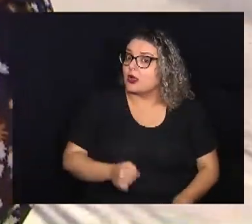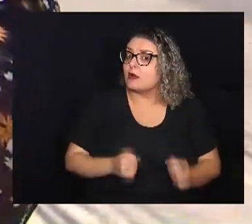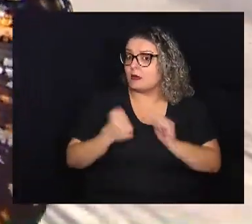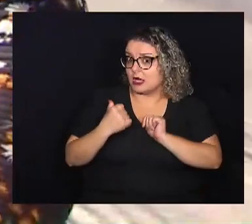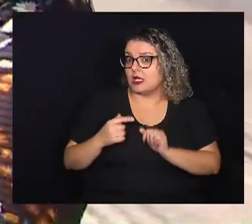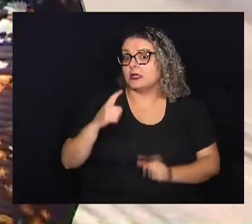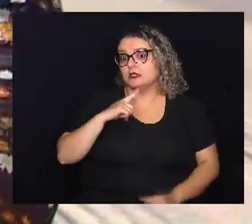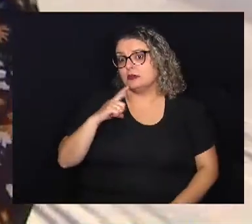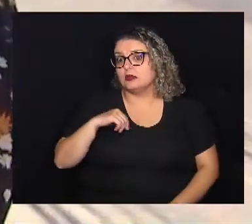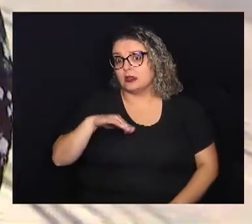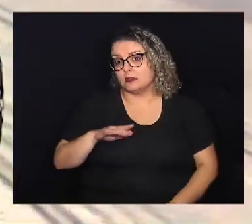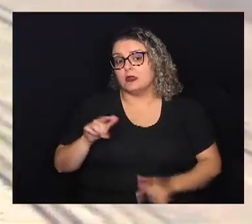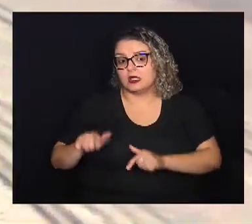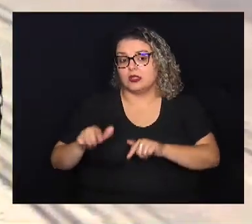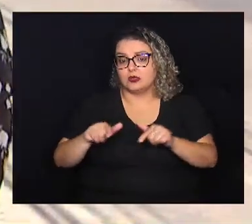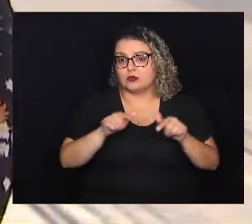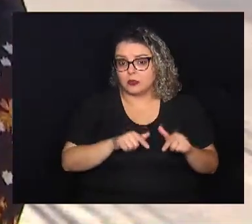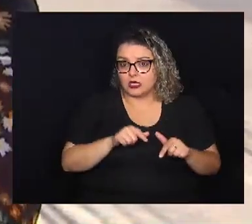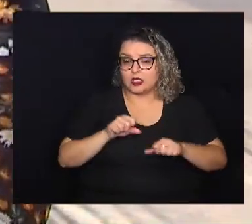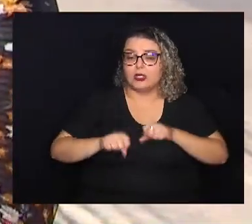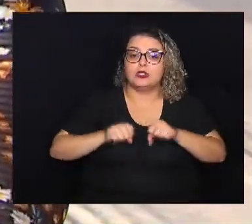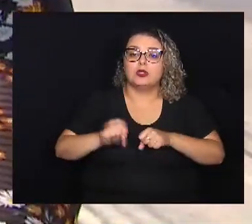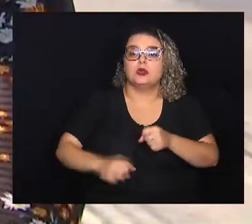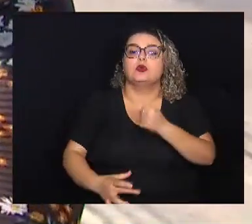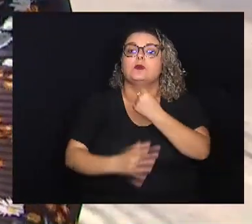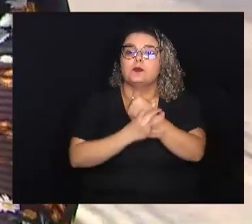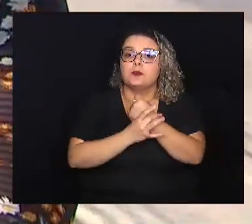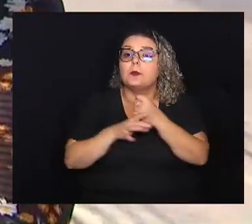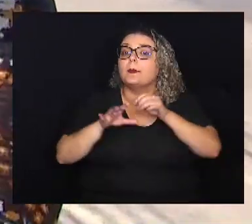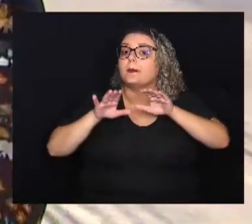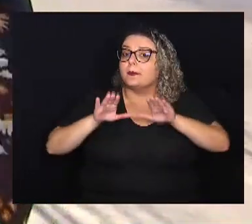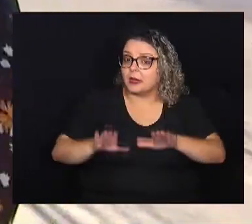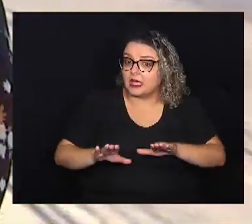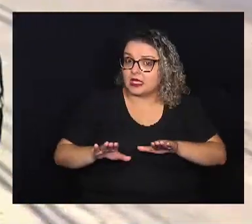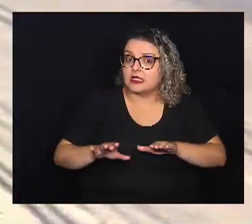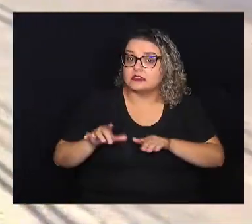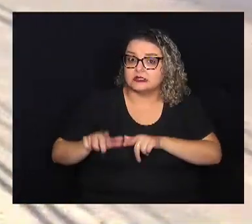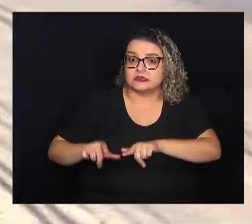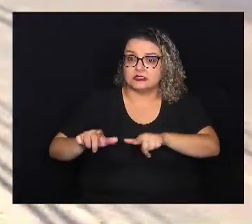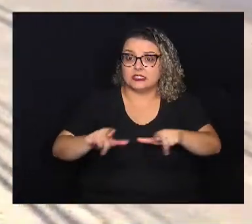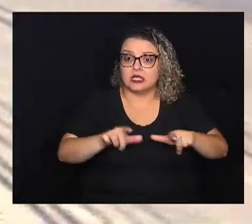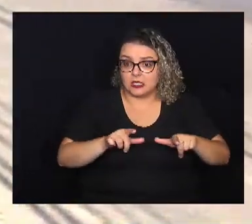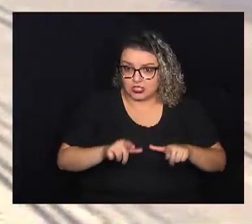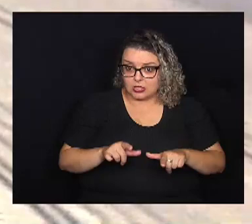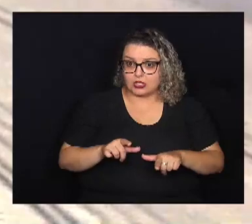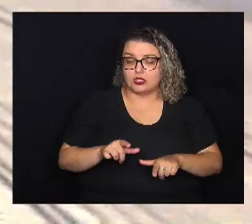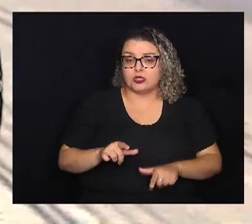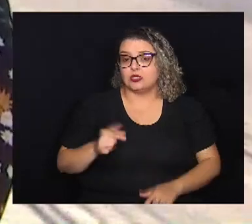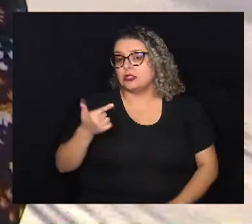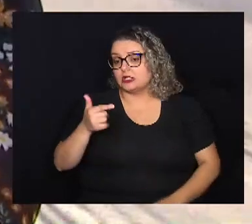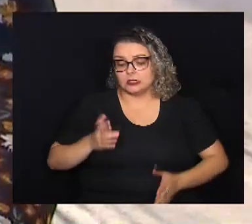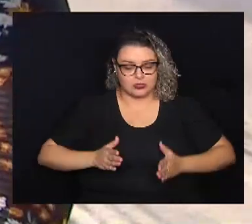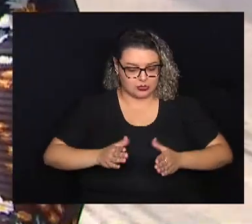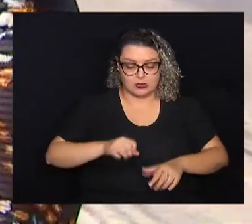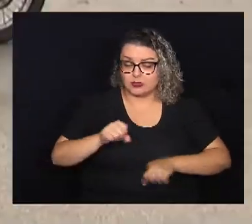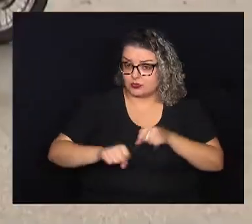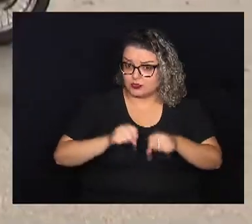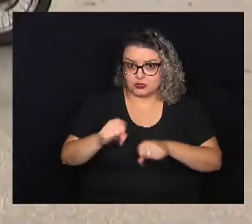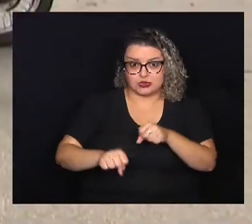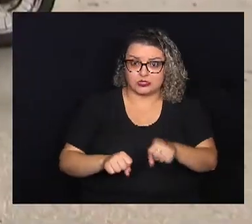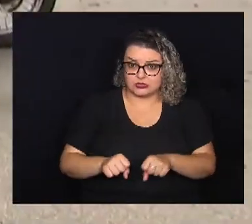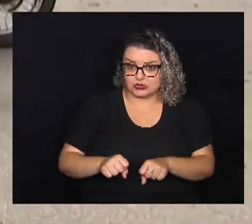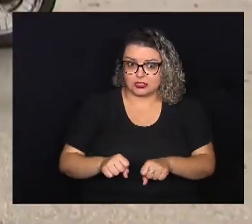a gente tem mais espaços pra andar de bicicleta com segurança. Mas, em espaços em que não há ciclovia e ciclofaixa,